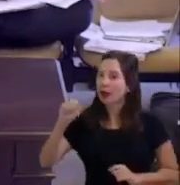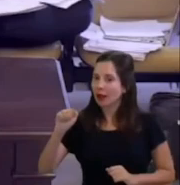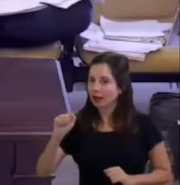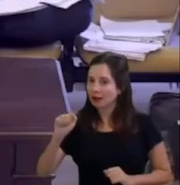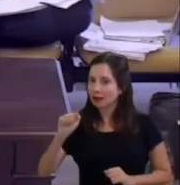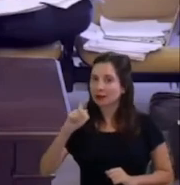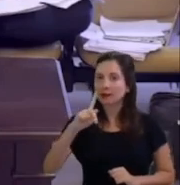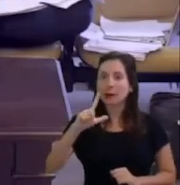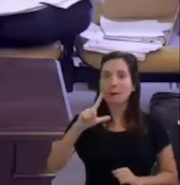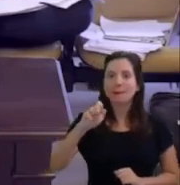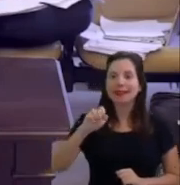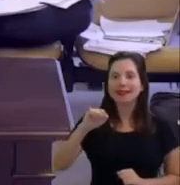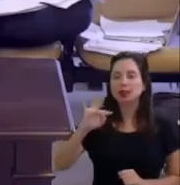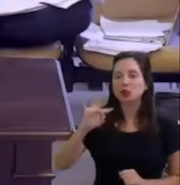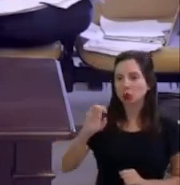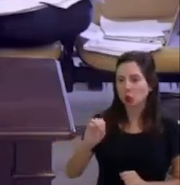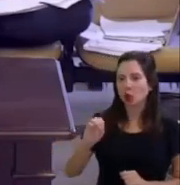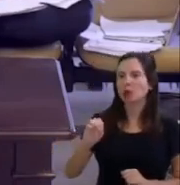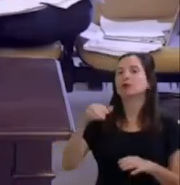eleição.